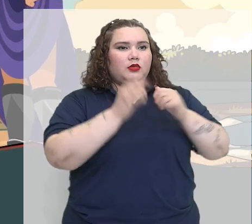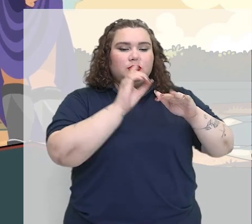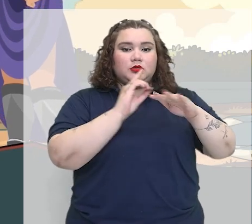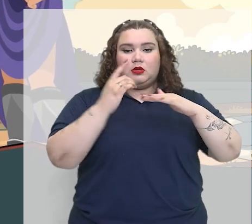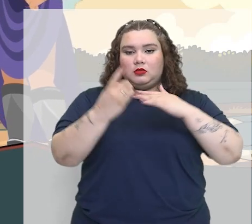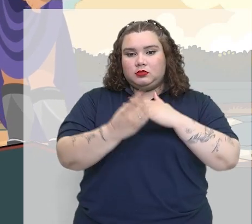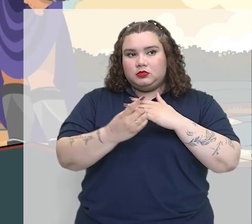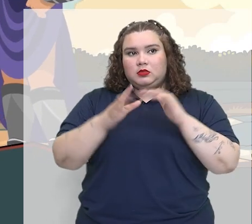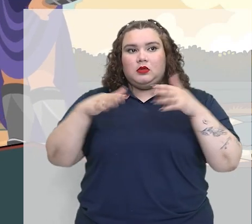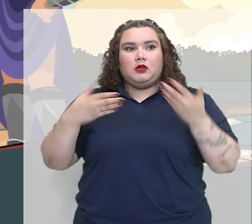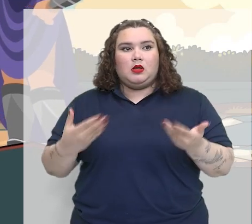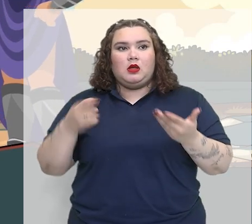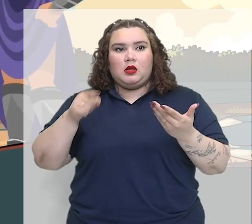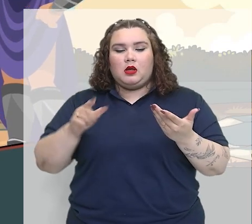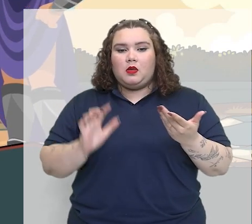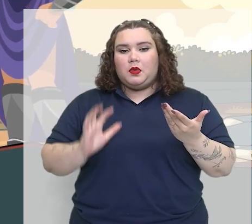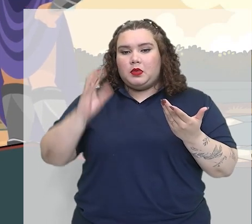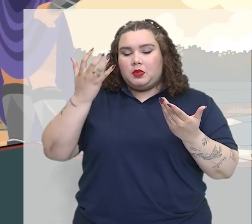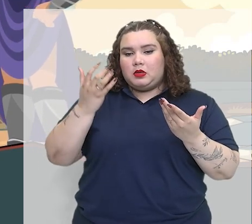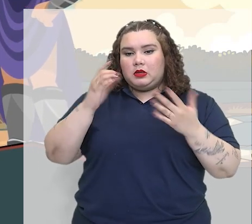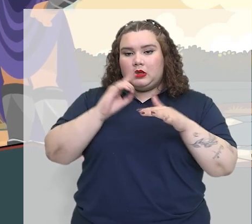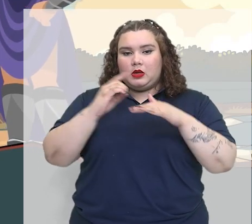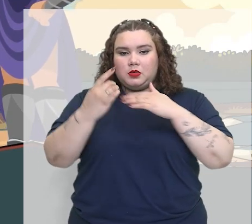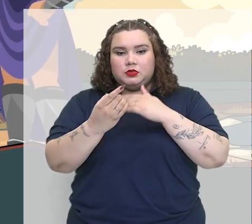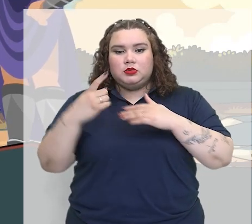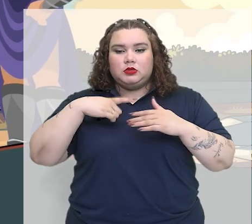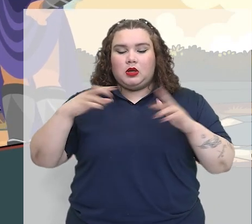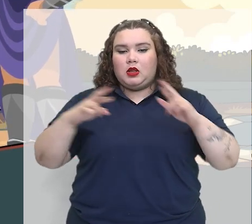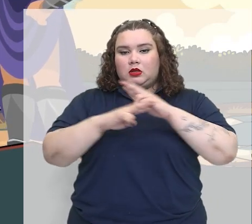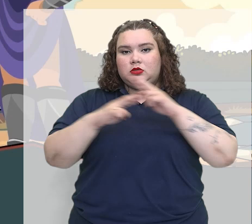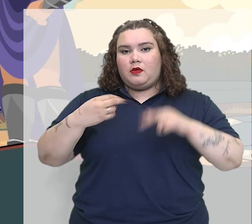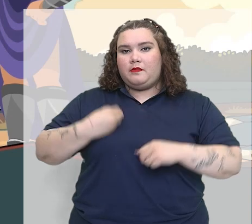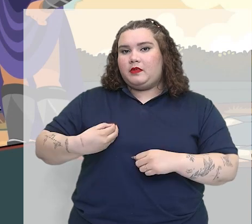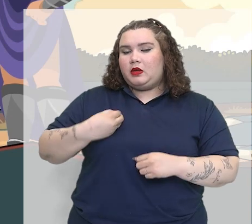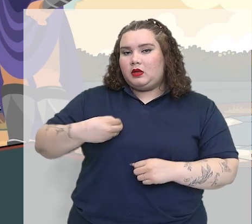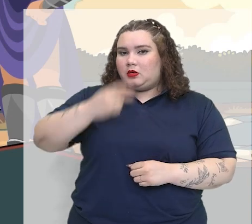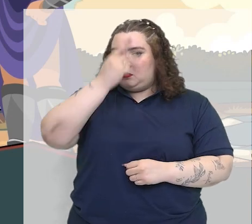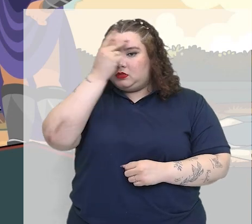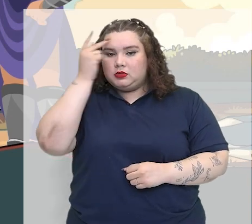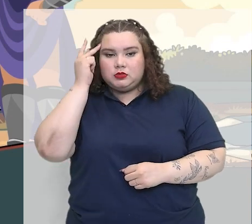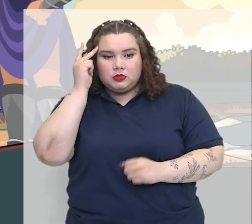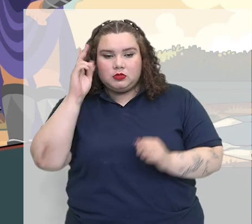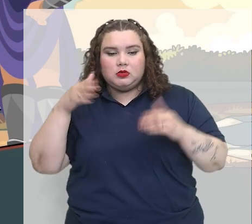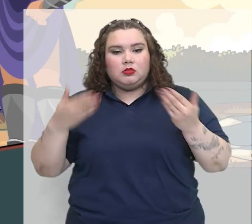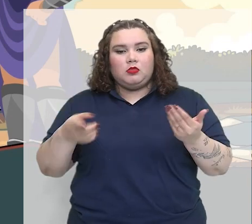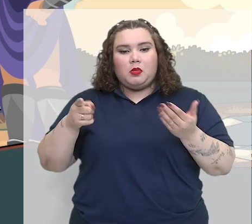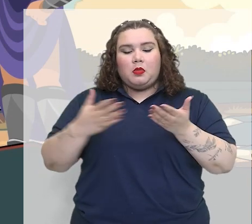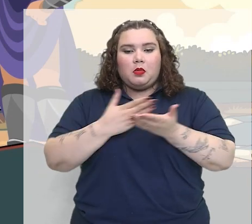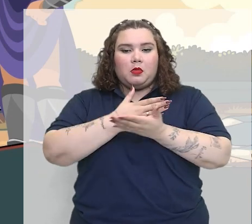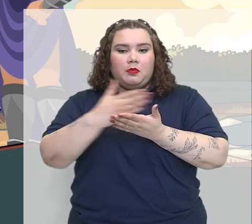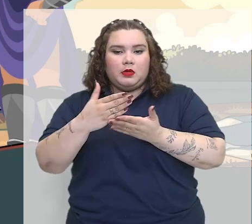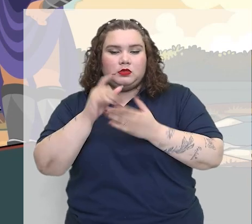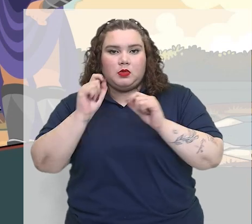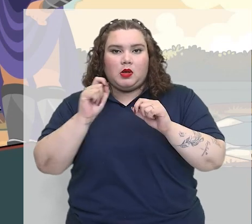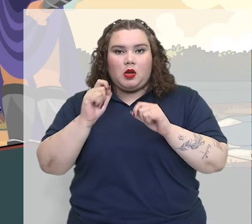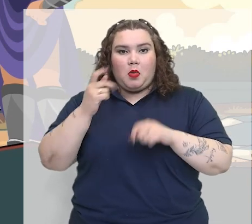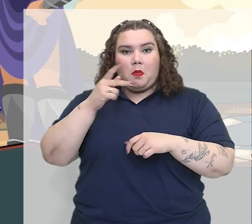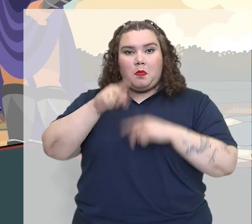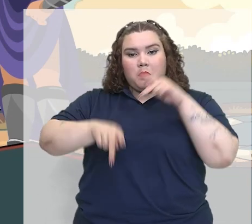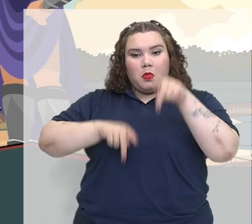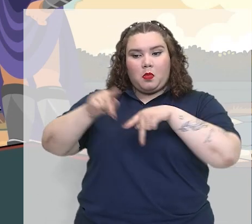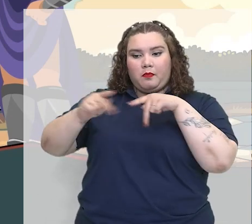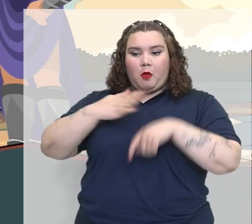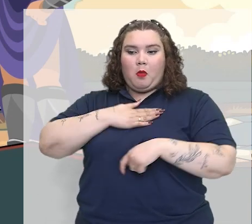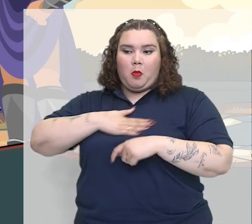muitos deuses. A intervenção destes deuses estava ligada ao cotidiano das pessoas. Isso levou à amizade